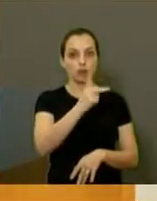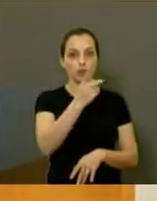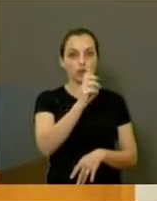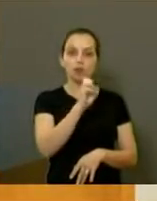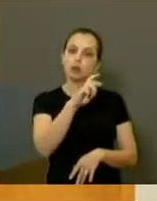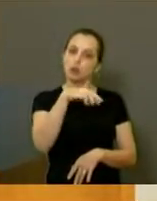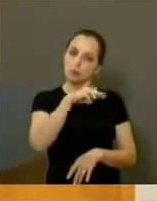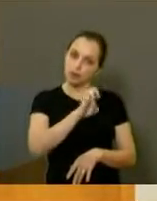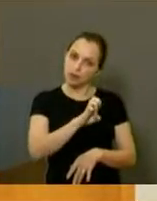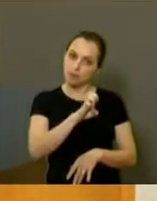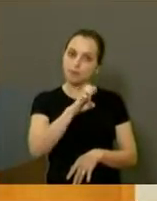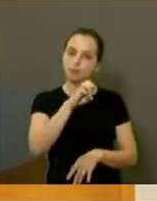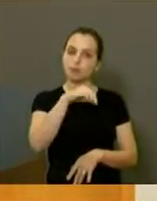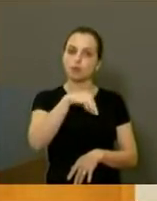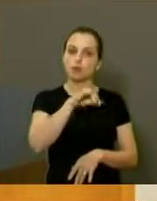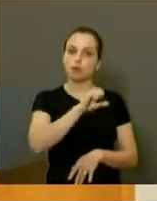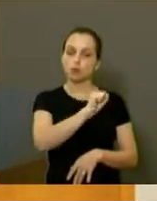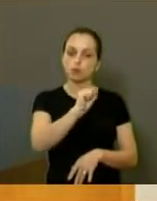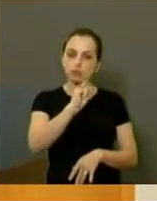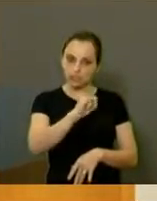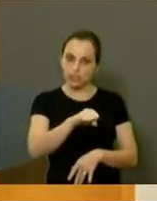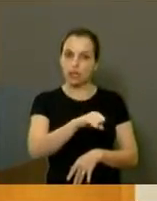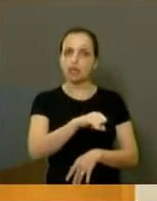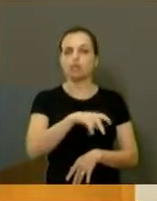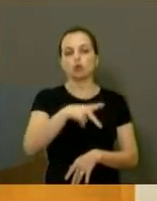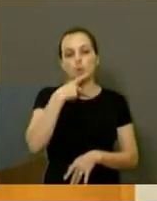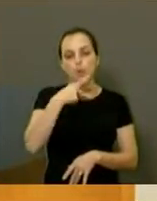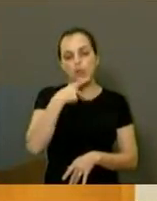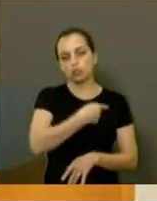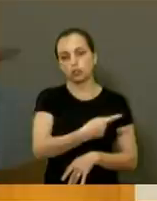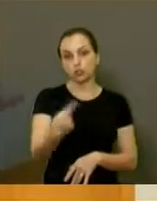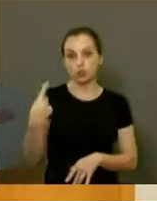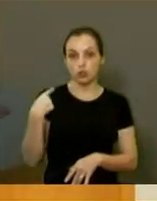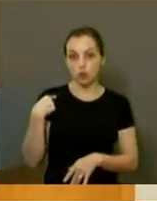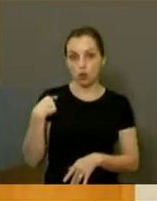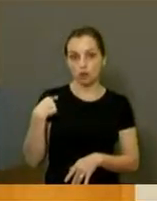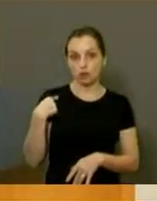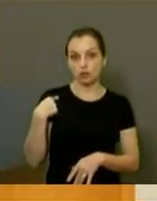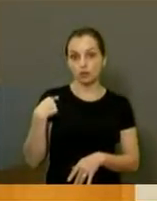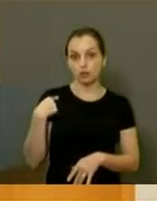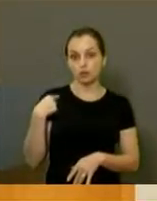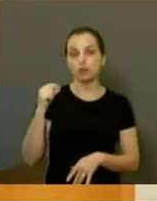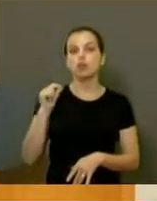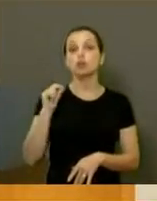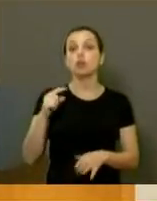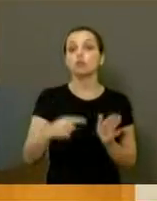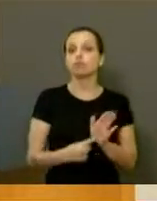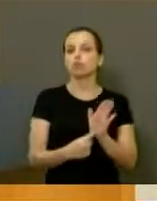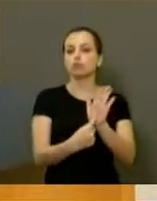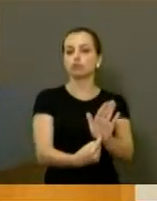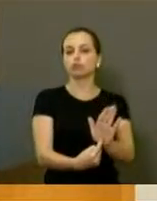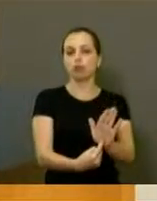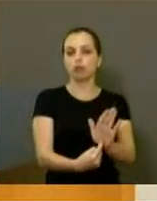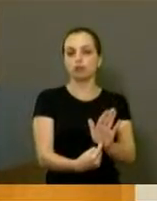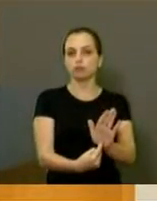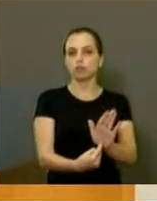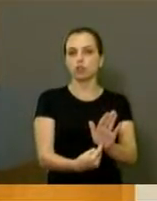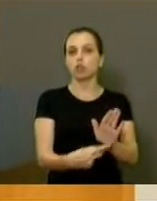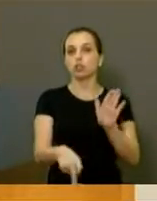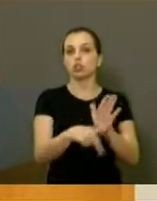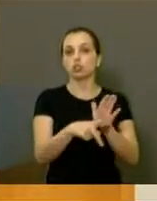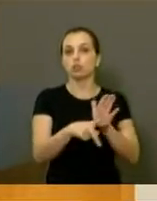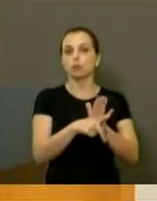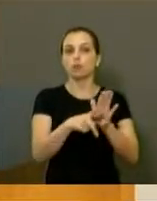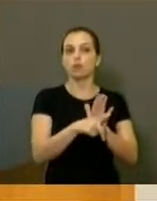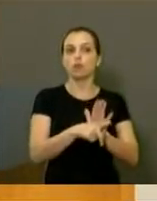Partido Progressista, eu, inclusive, já compartilhei no Facebook, ele já fez um post mostrando que, se o projeto for para